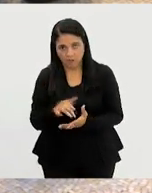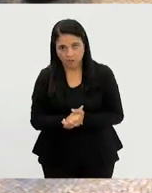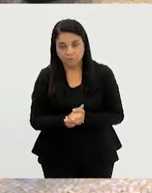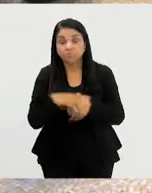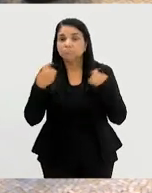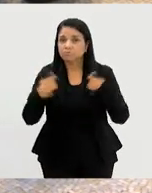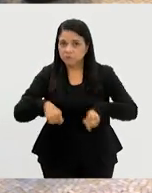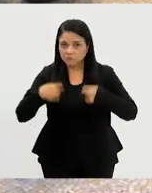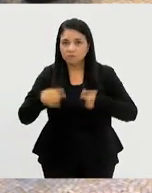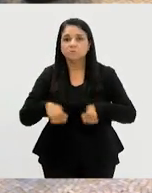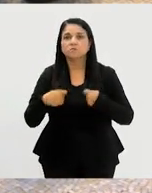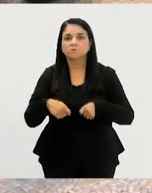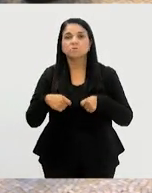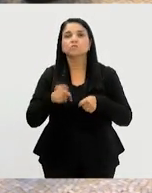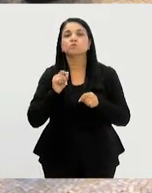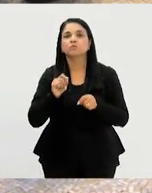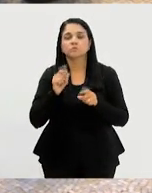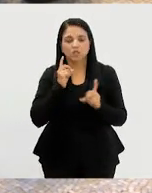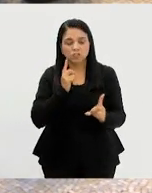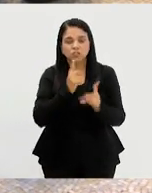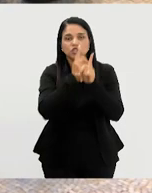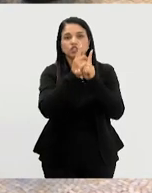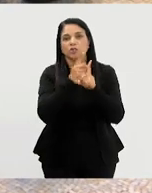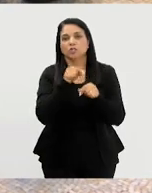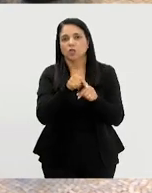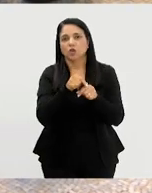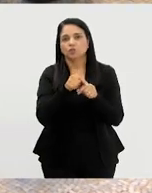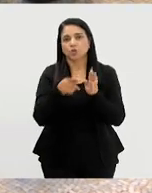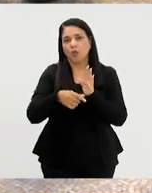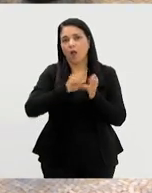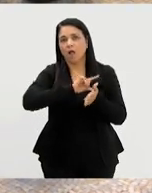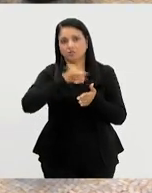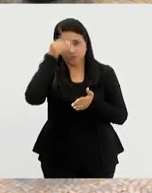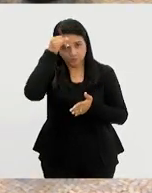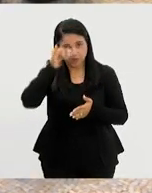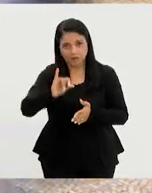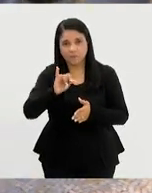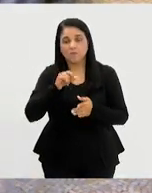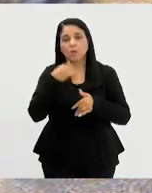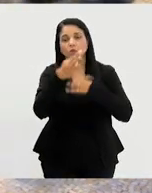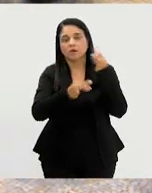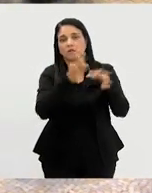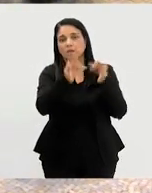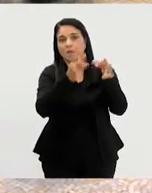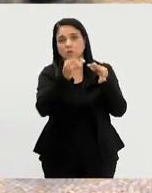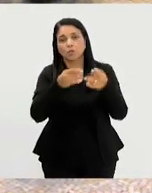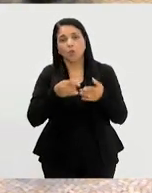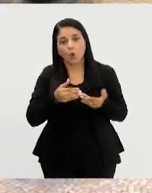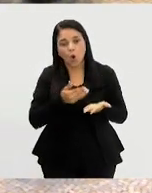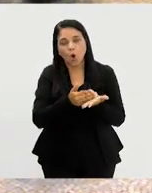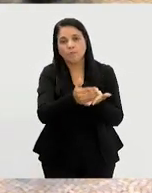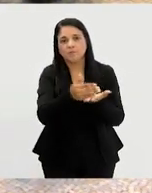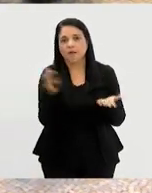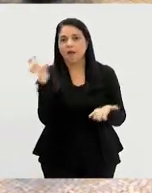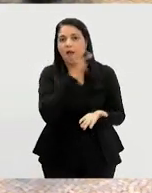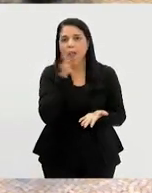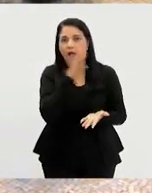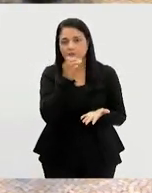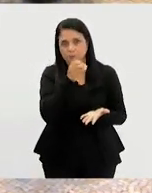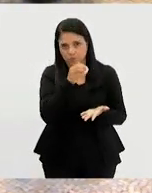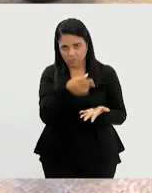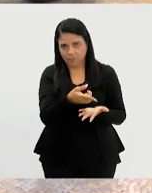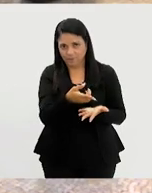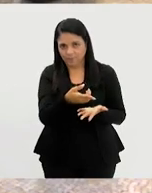realmente fazer o diagnóstico precoce para começar o tratamento rápido para melhorar a qualidade de